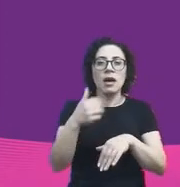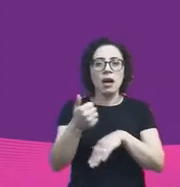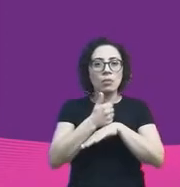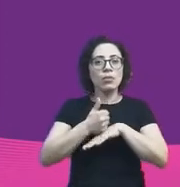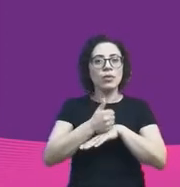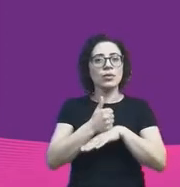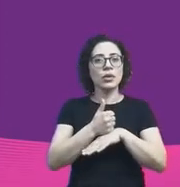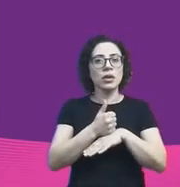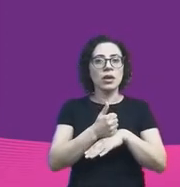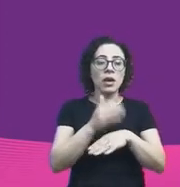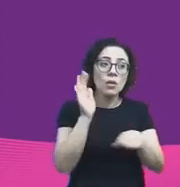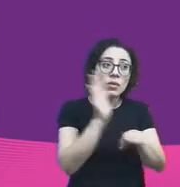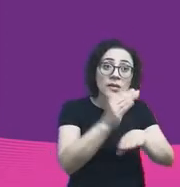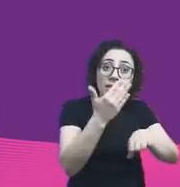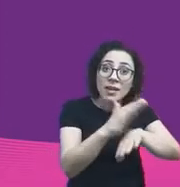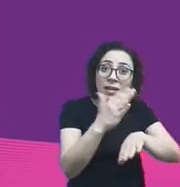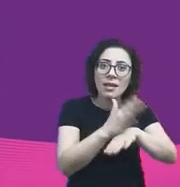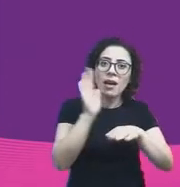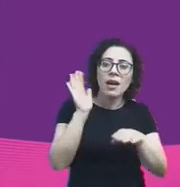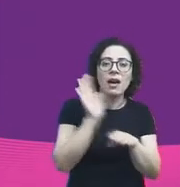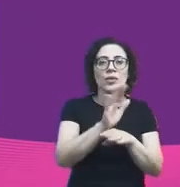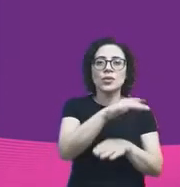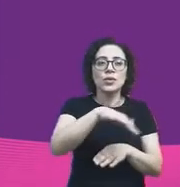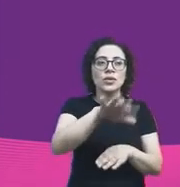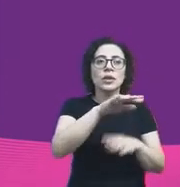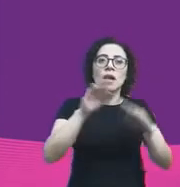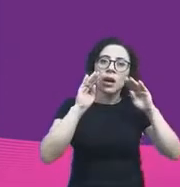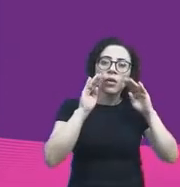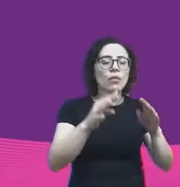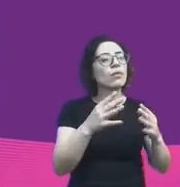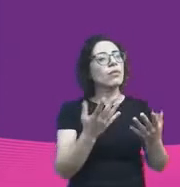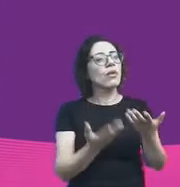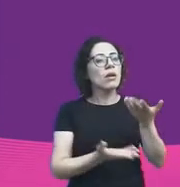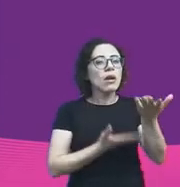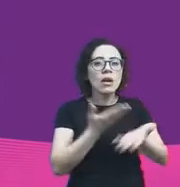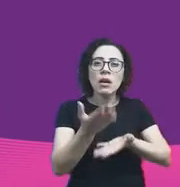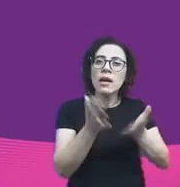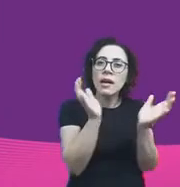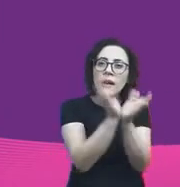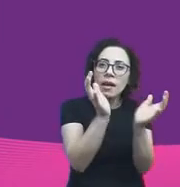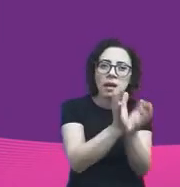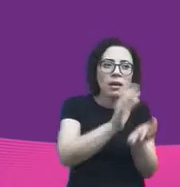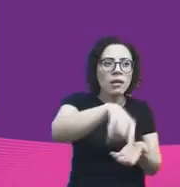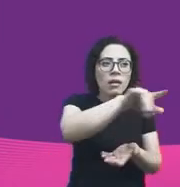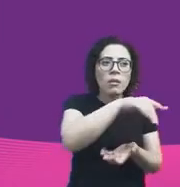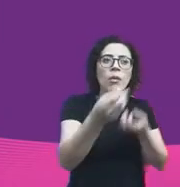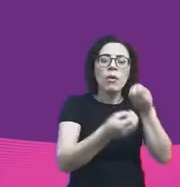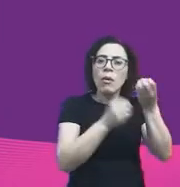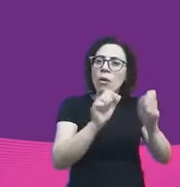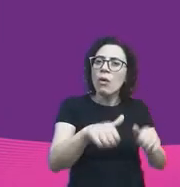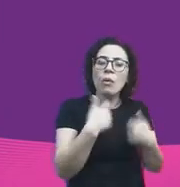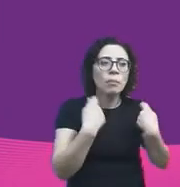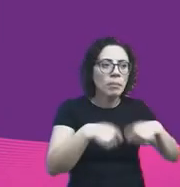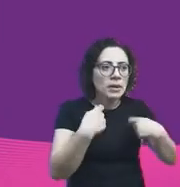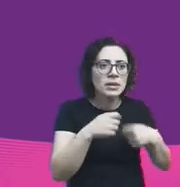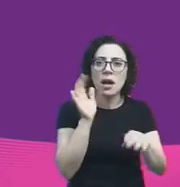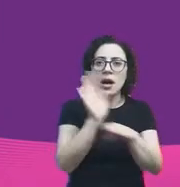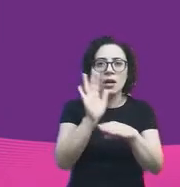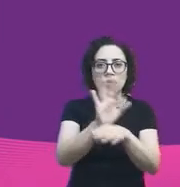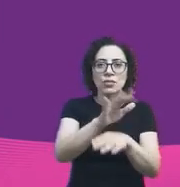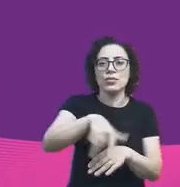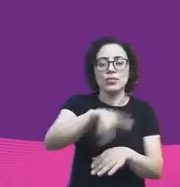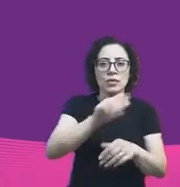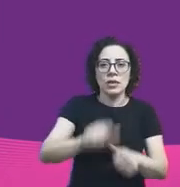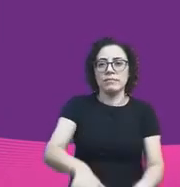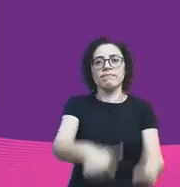profissionais. A gente tem que olhar para as nossas equipes e fazê-las funcionar da melhor forma possível. Isso